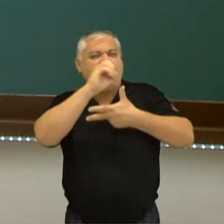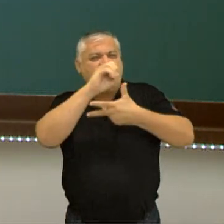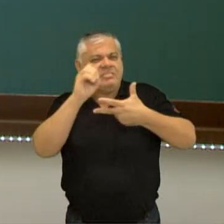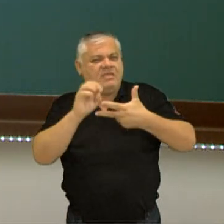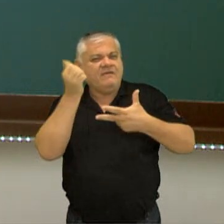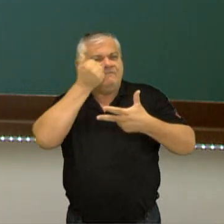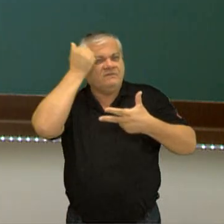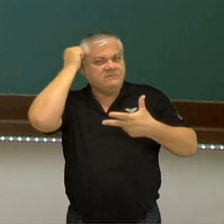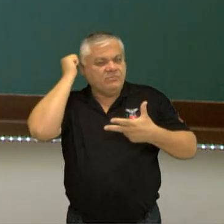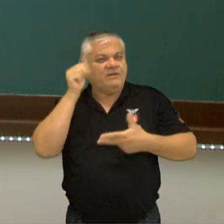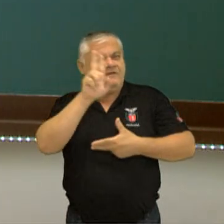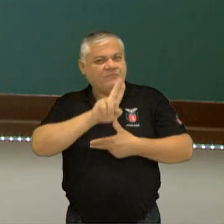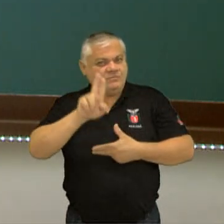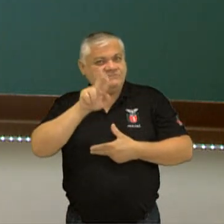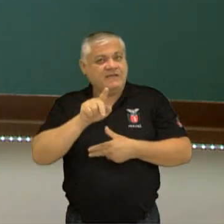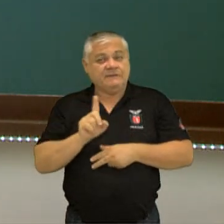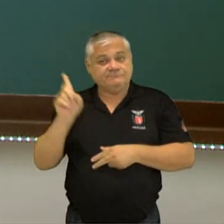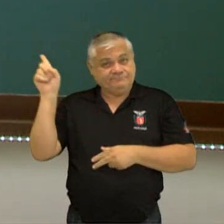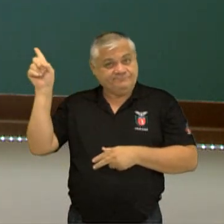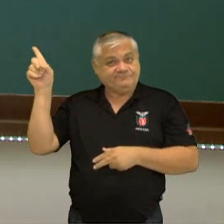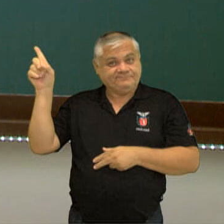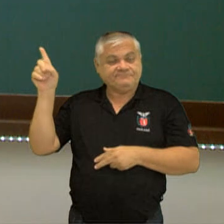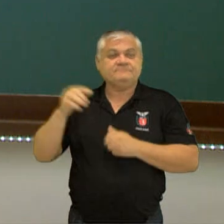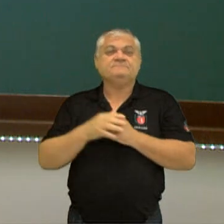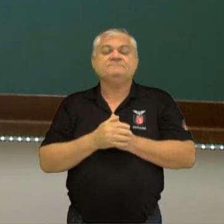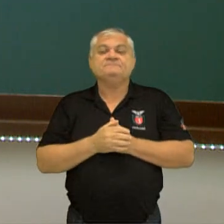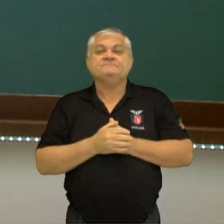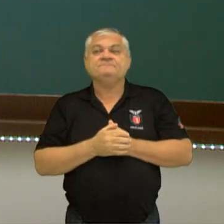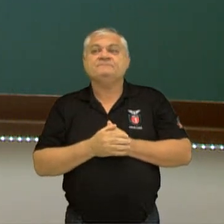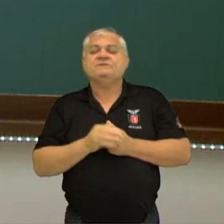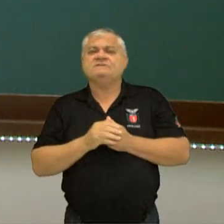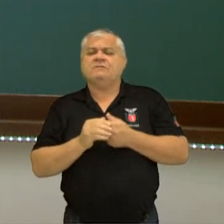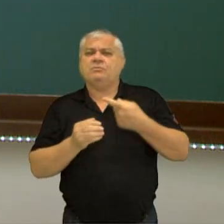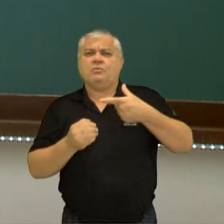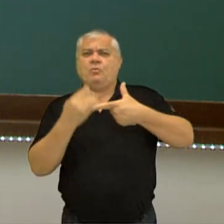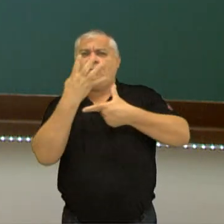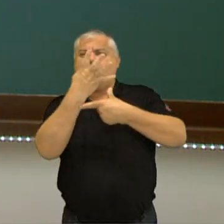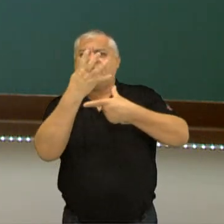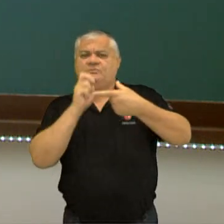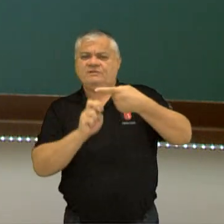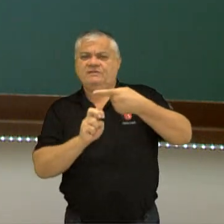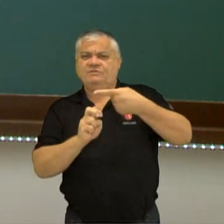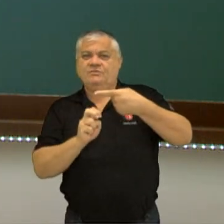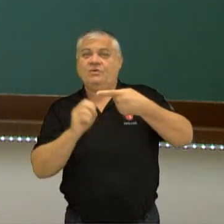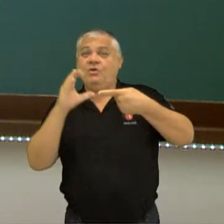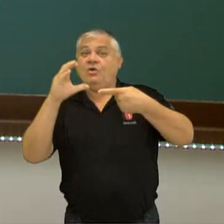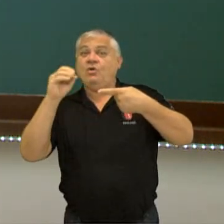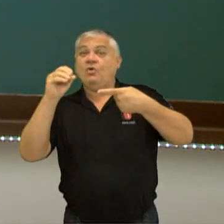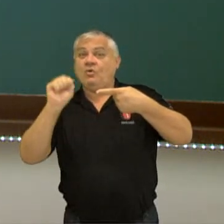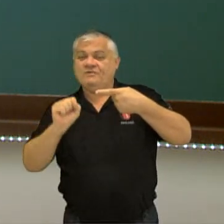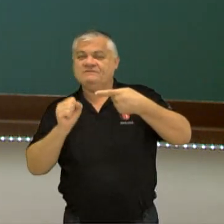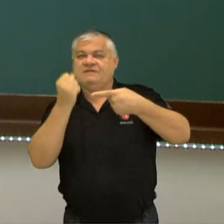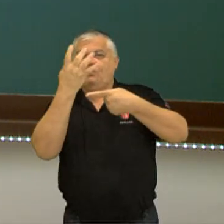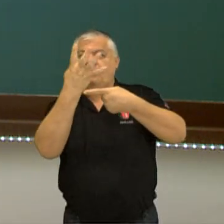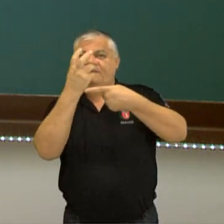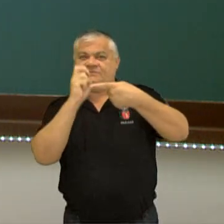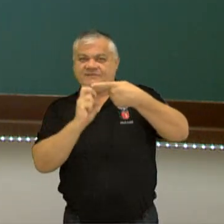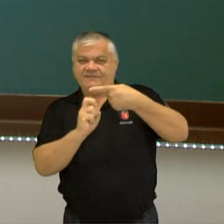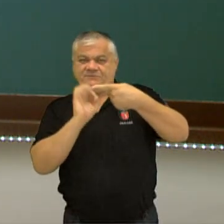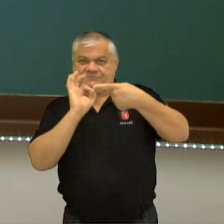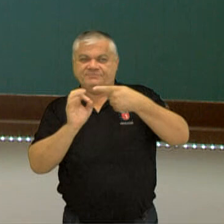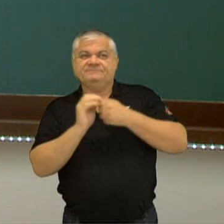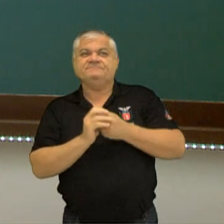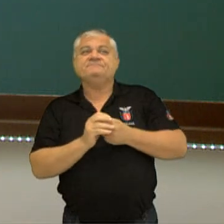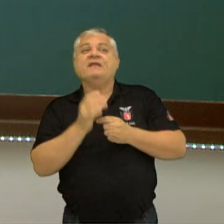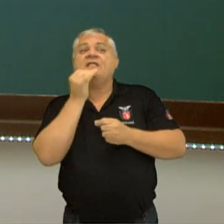você vai utilizar essa relação. E que o cosseno é 4/5. Então, o cosseno é um dado, é uma informação que você tem no exercício. O que eu